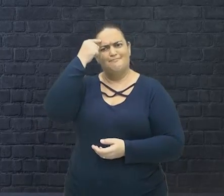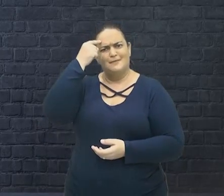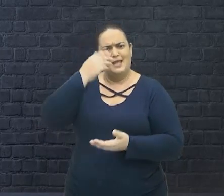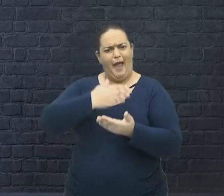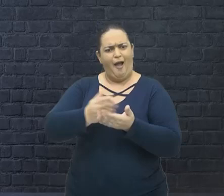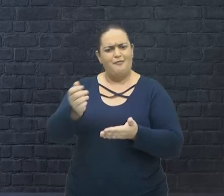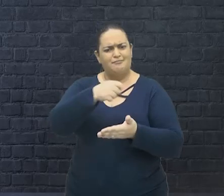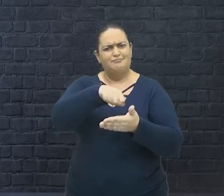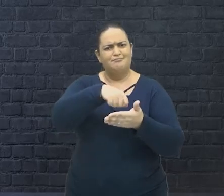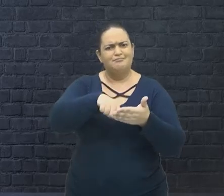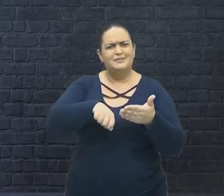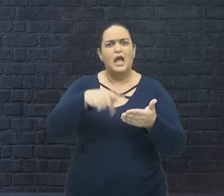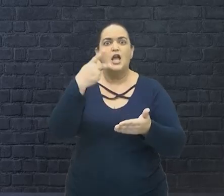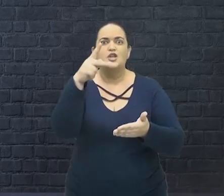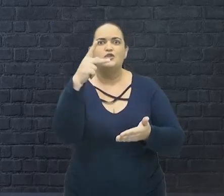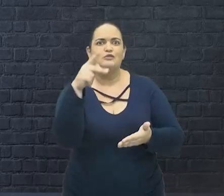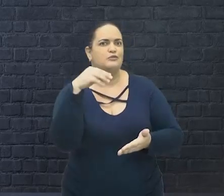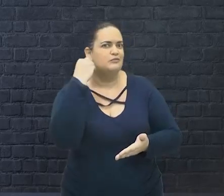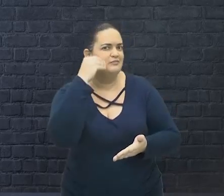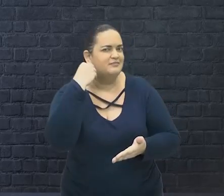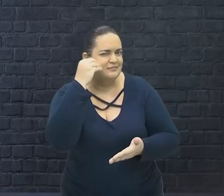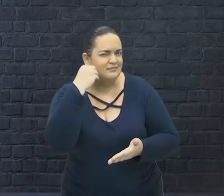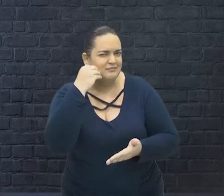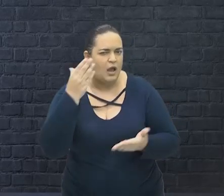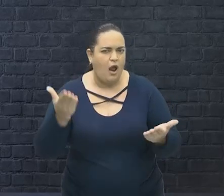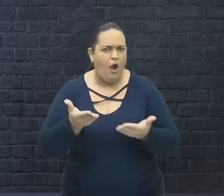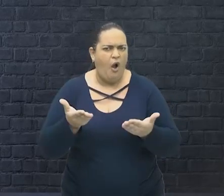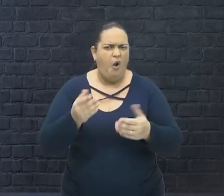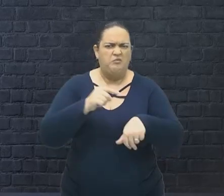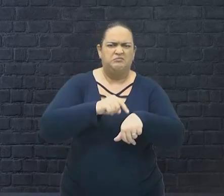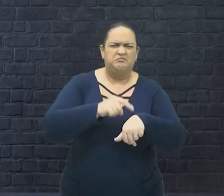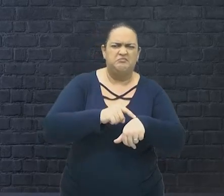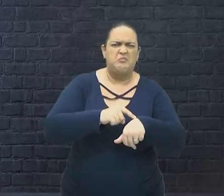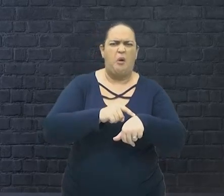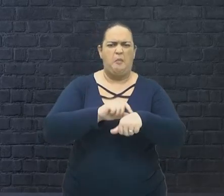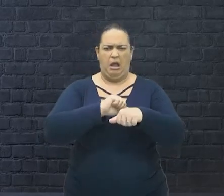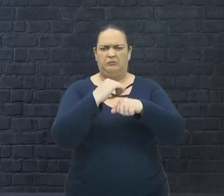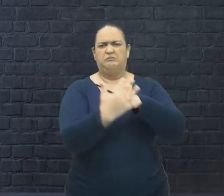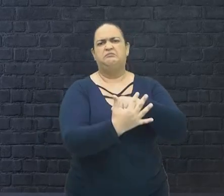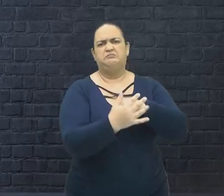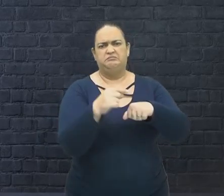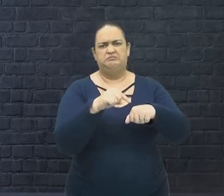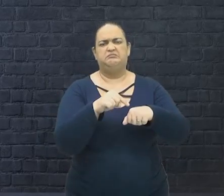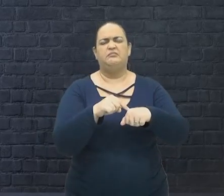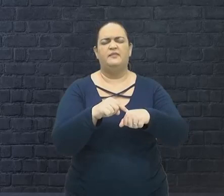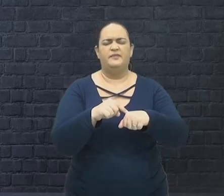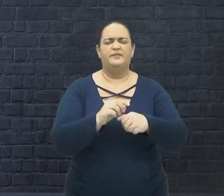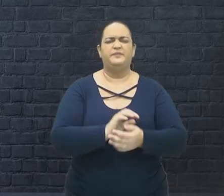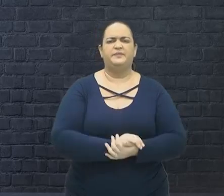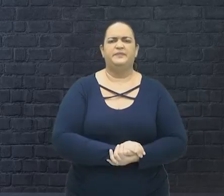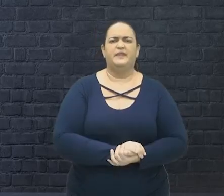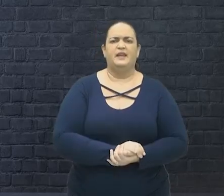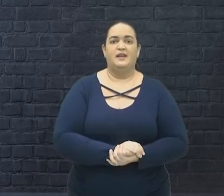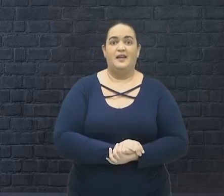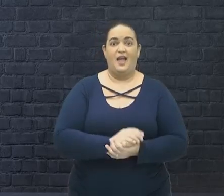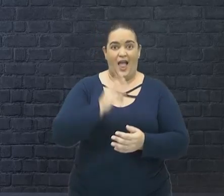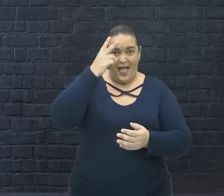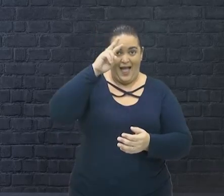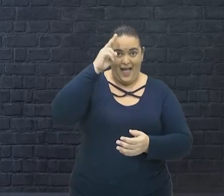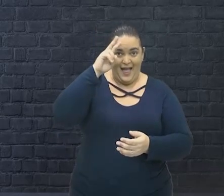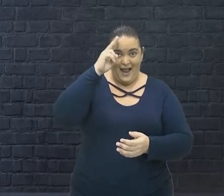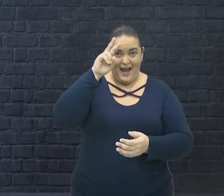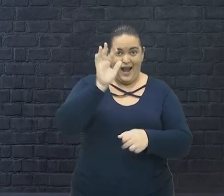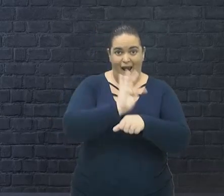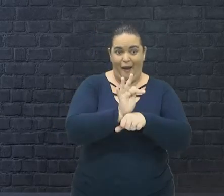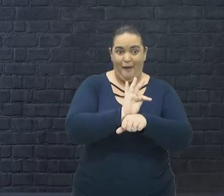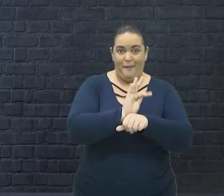as experiências que estão vivendo nesse momento histórico. No início desse nosso encontro de